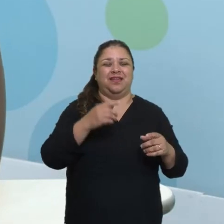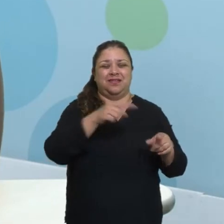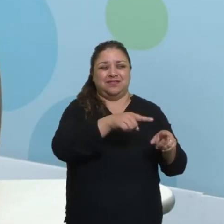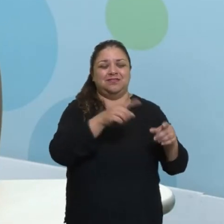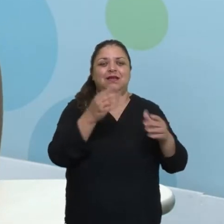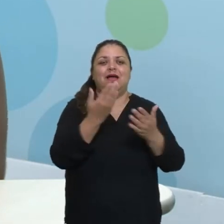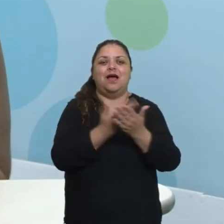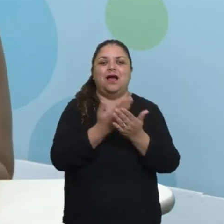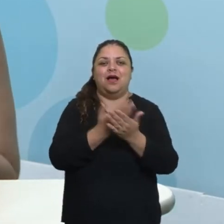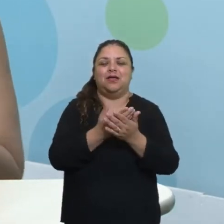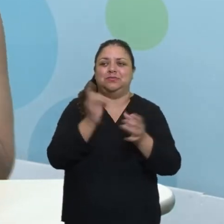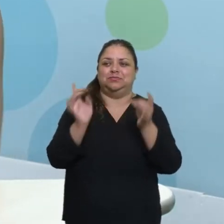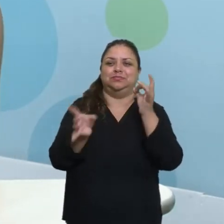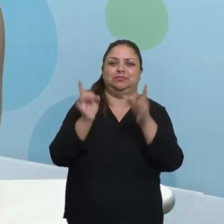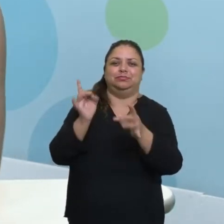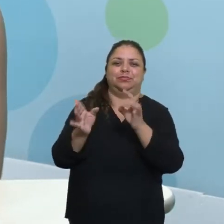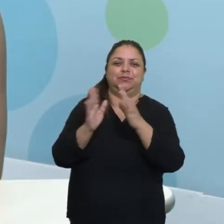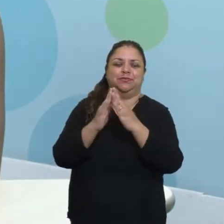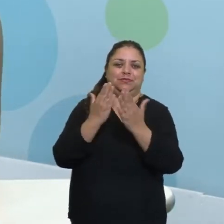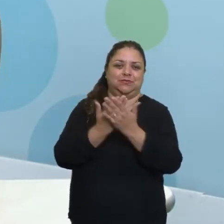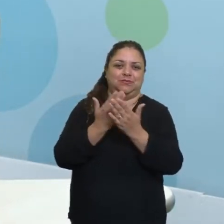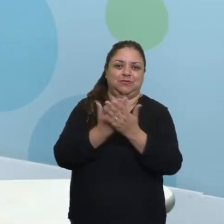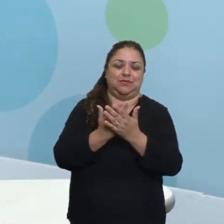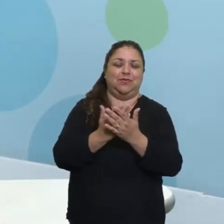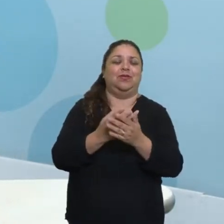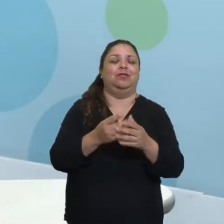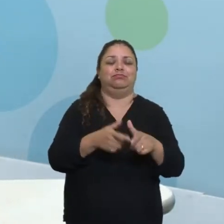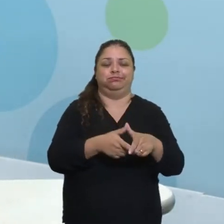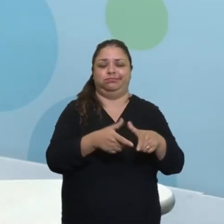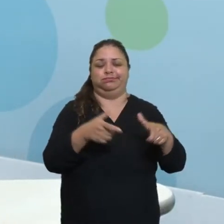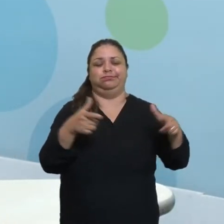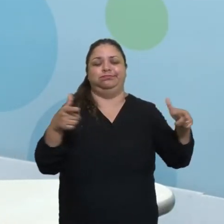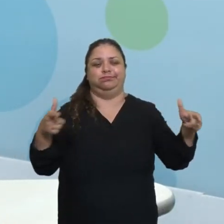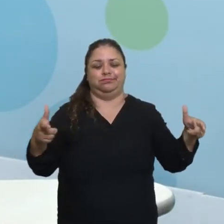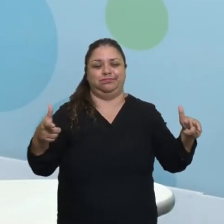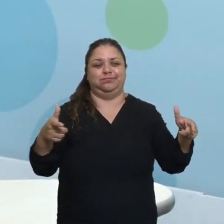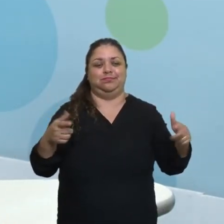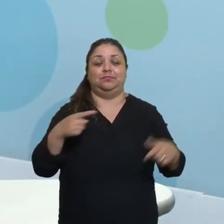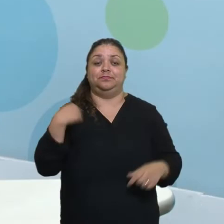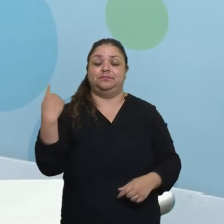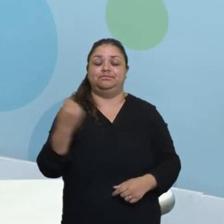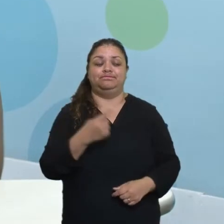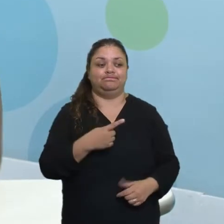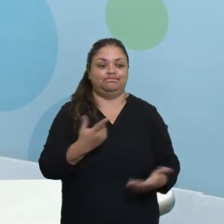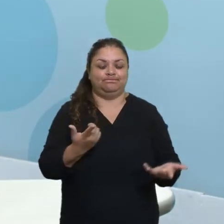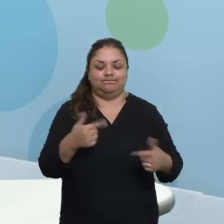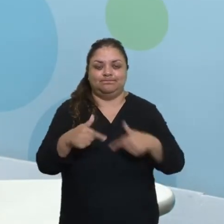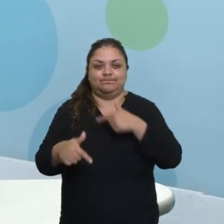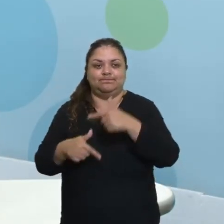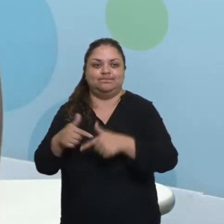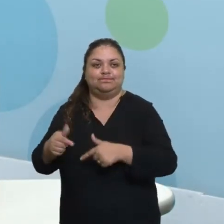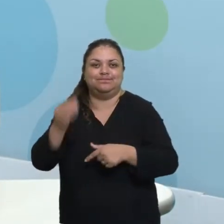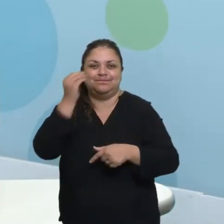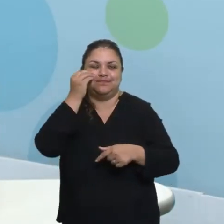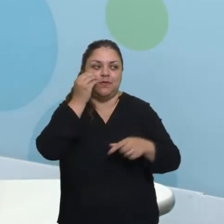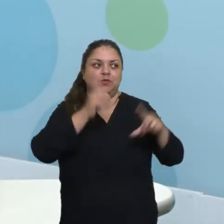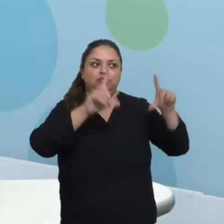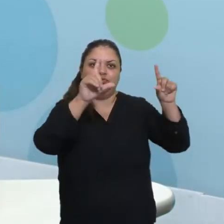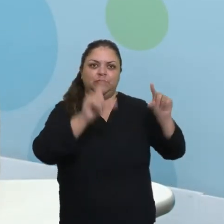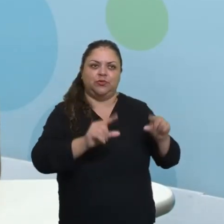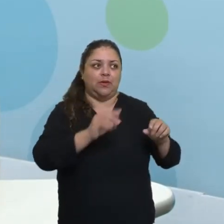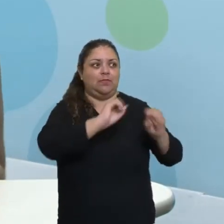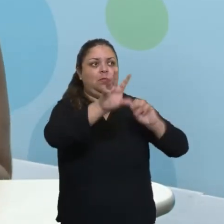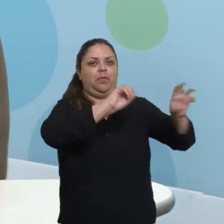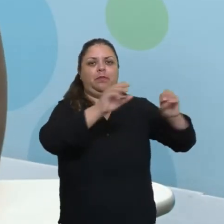dos nossos estudantes e o que que a gente conseguiu trabalhar de modo a tentar Minimizar